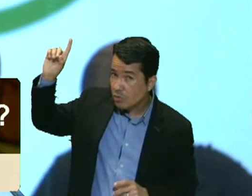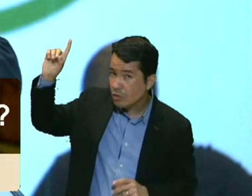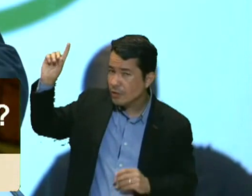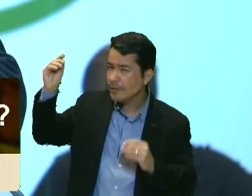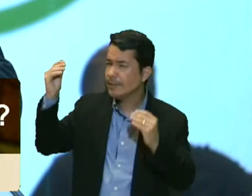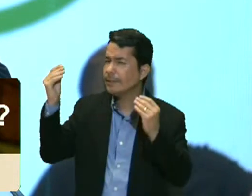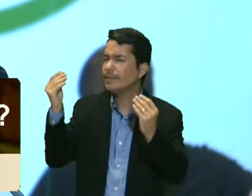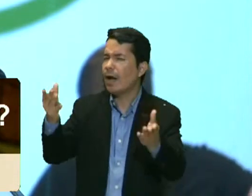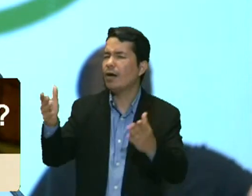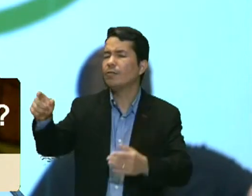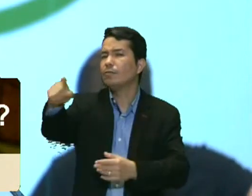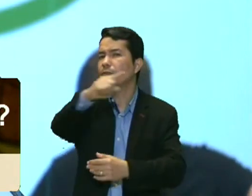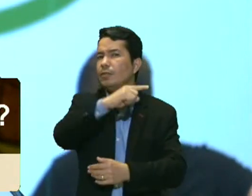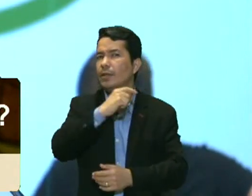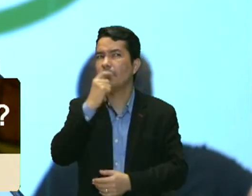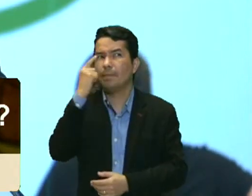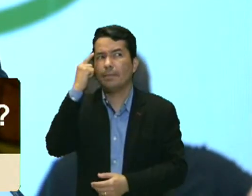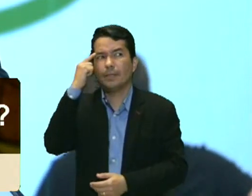seu coração.